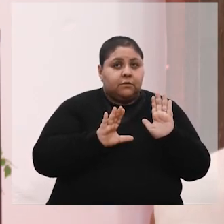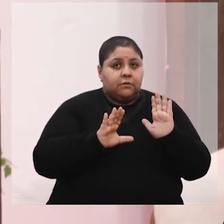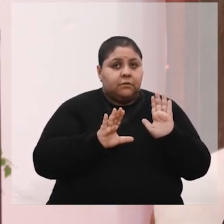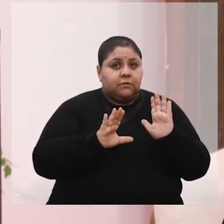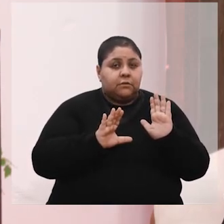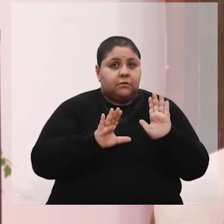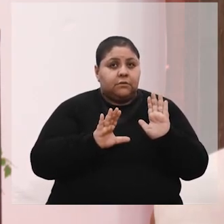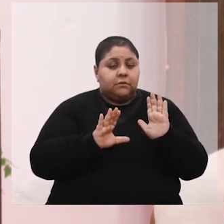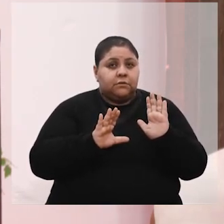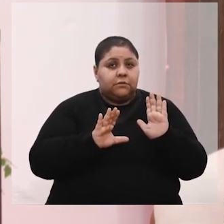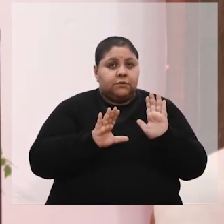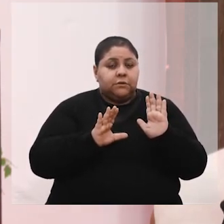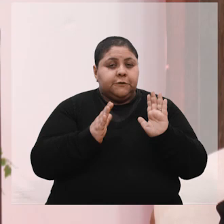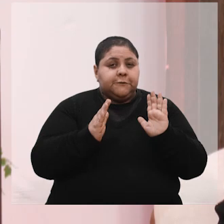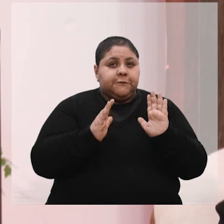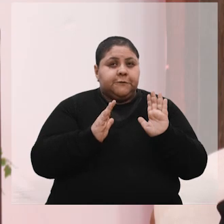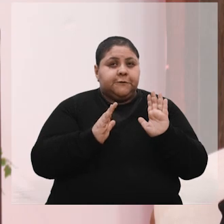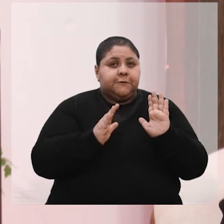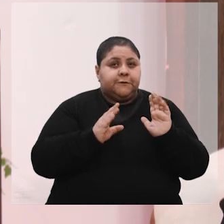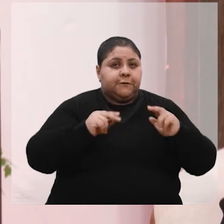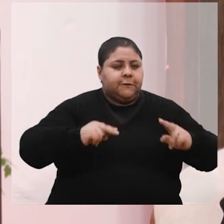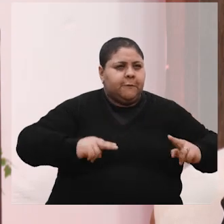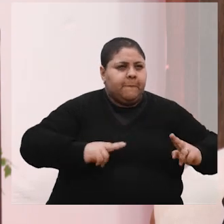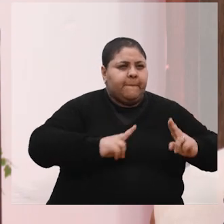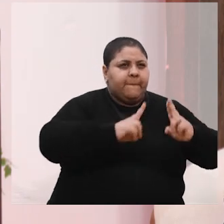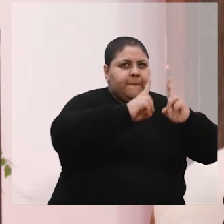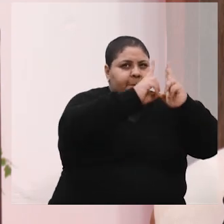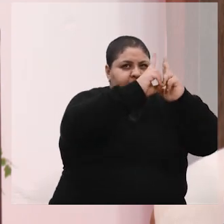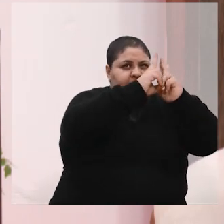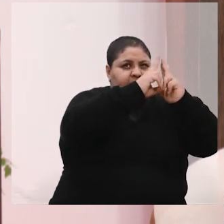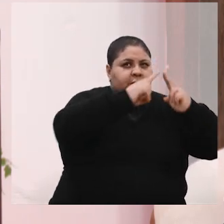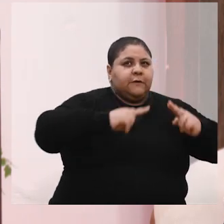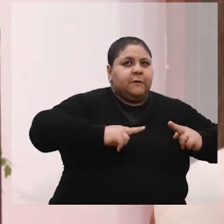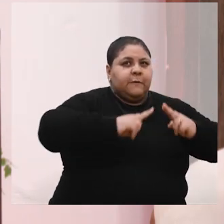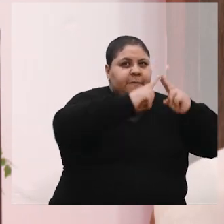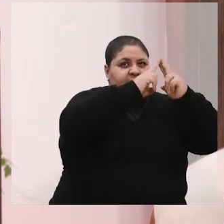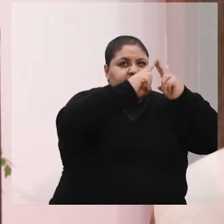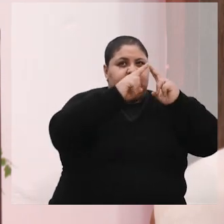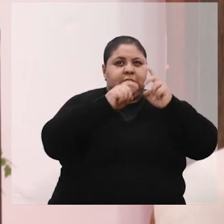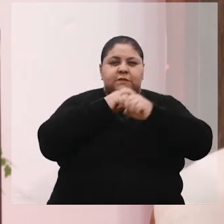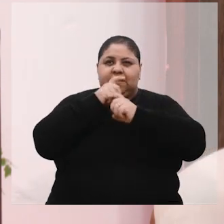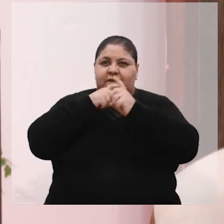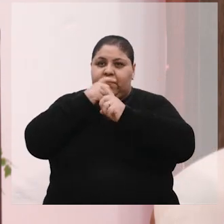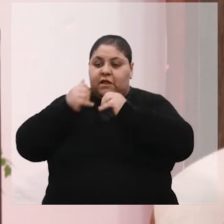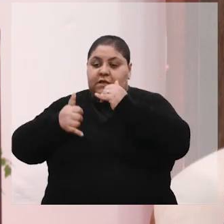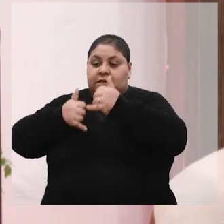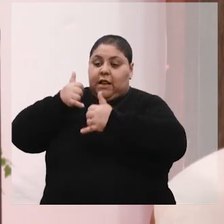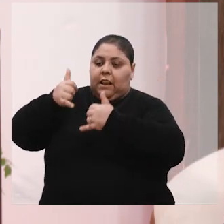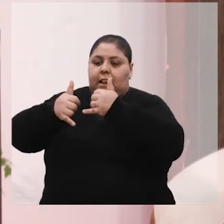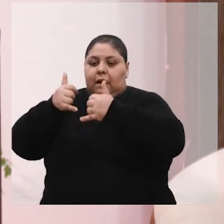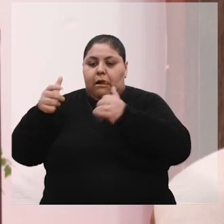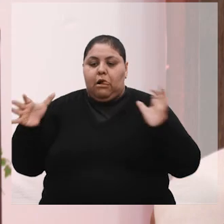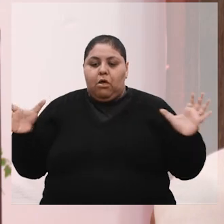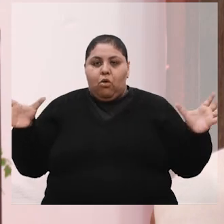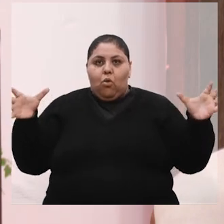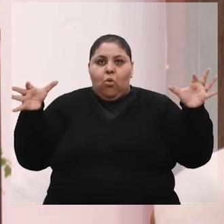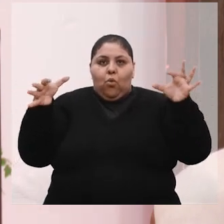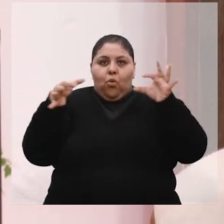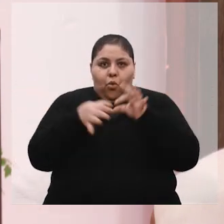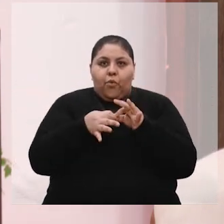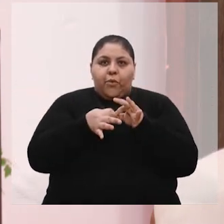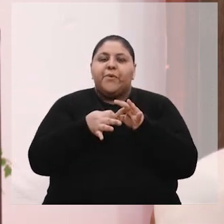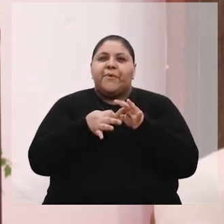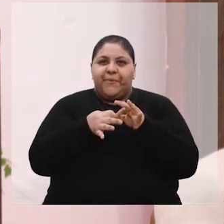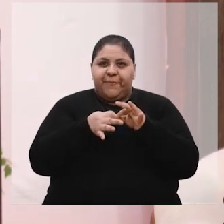Então tem ali o Paris entre a Torre Eiffel, caveiras e glamour. Glamour, começa com glamour. A primeira